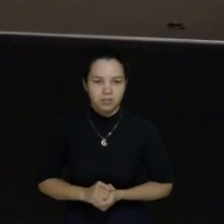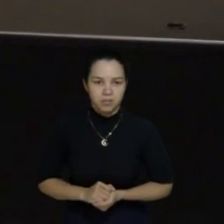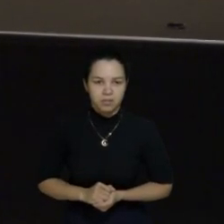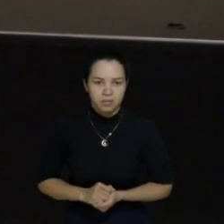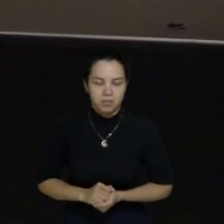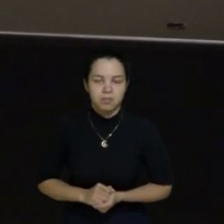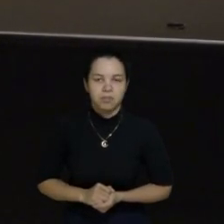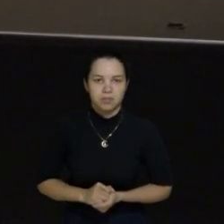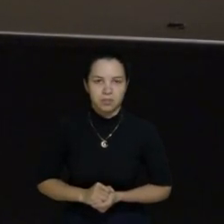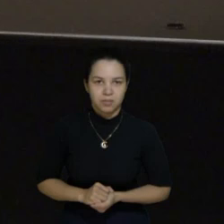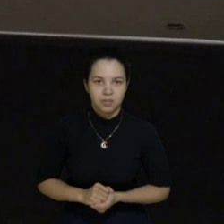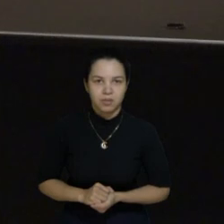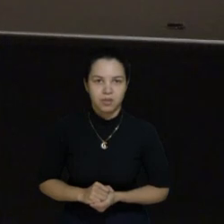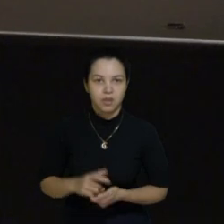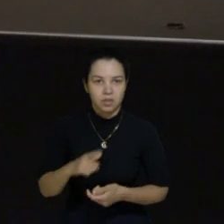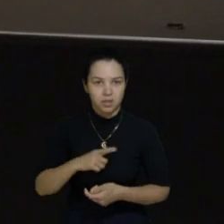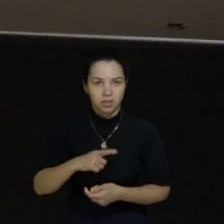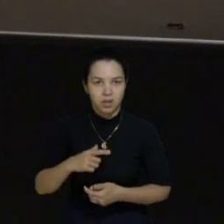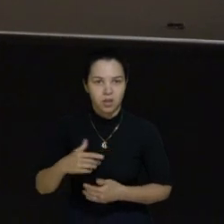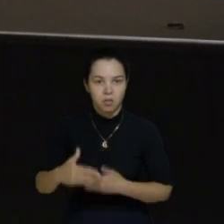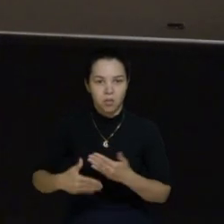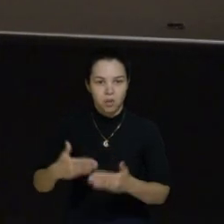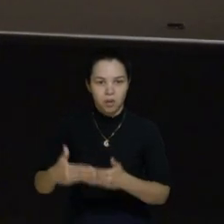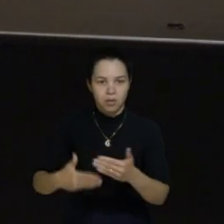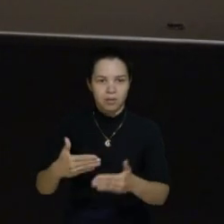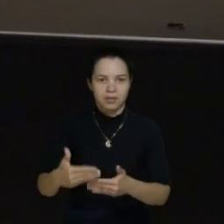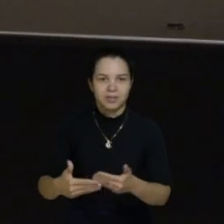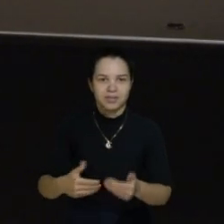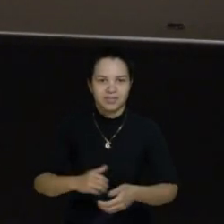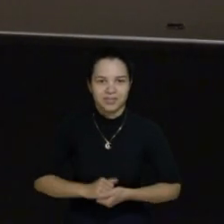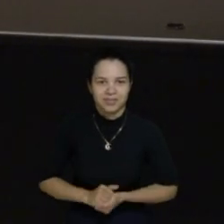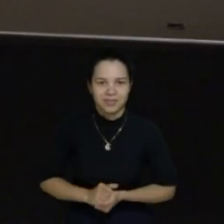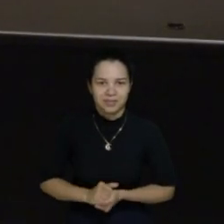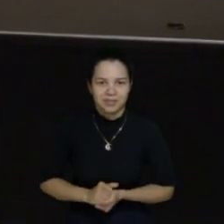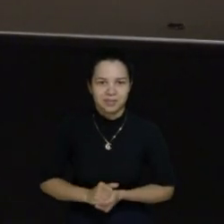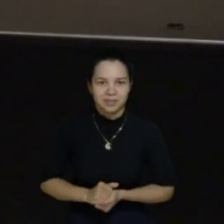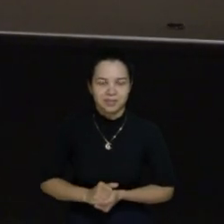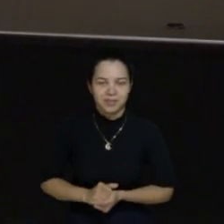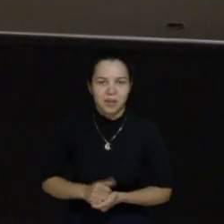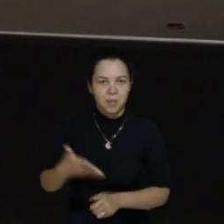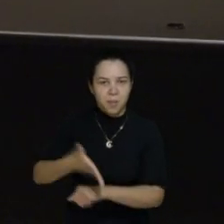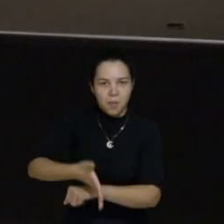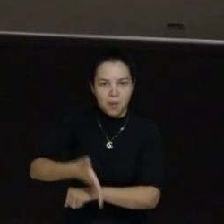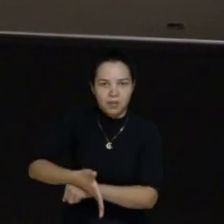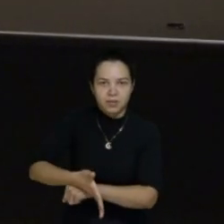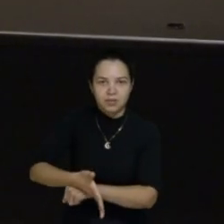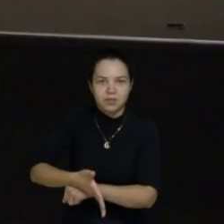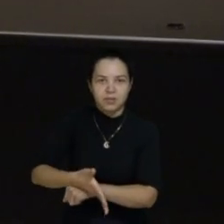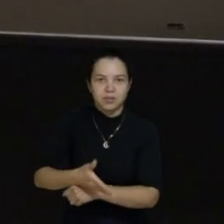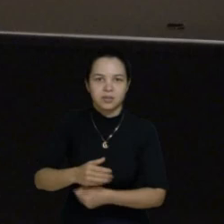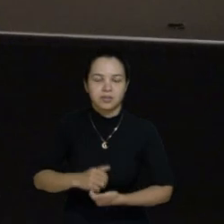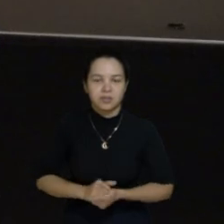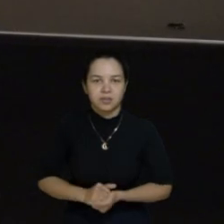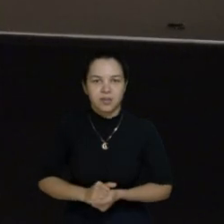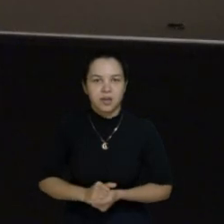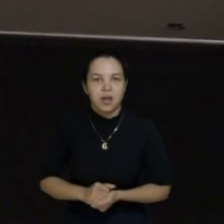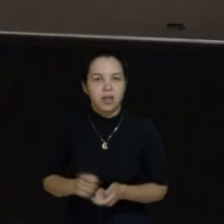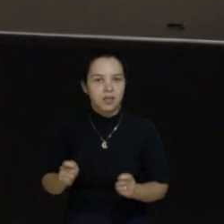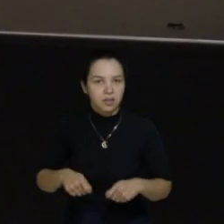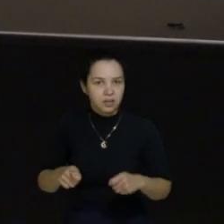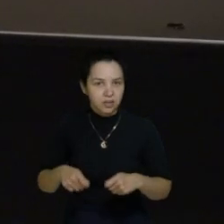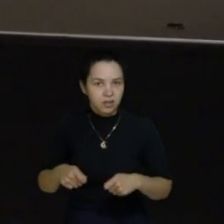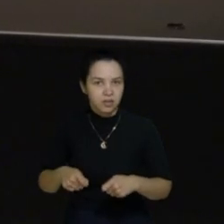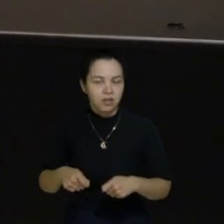projeto tem participação na sala enfim grupo trabalho em pares em grupo tem Mil Maneiras da gente avaliar